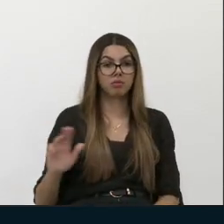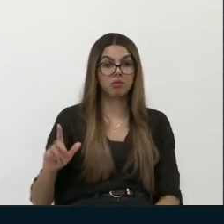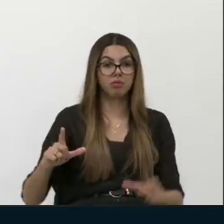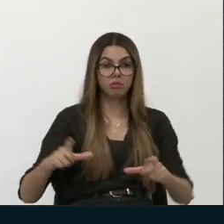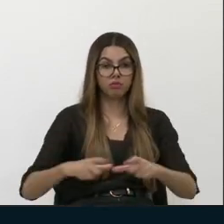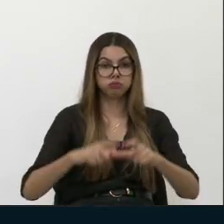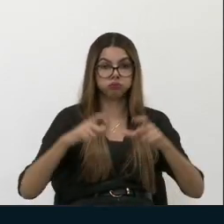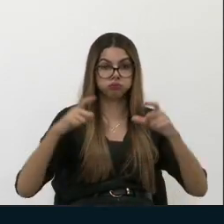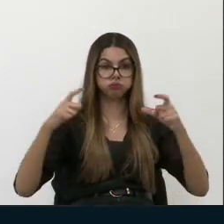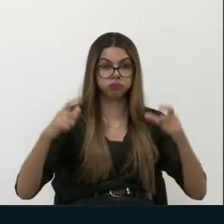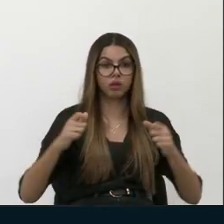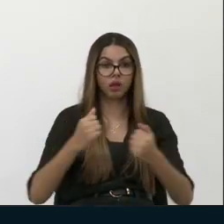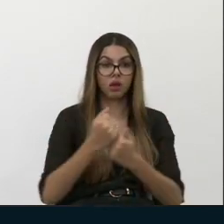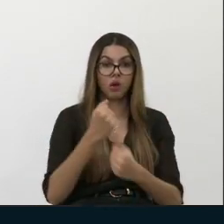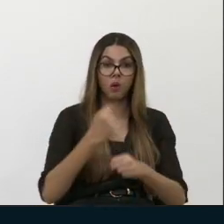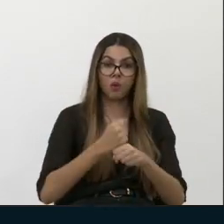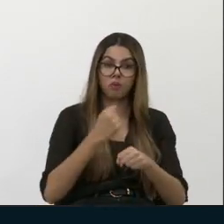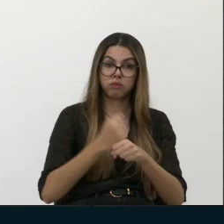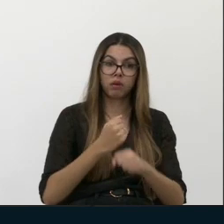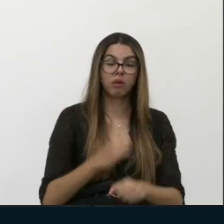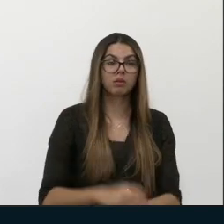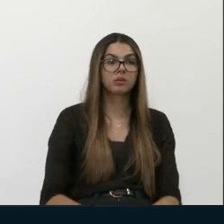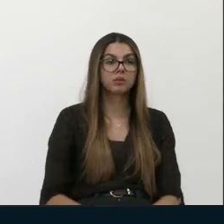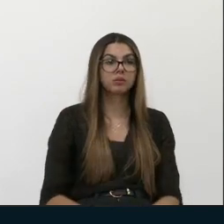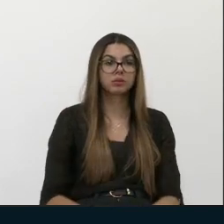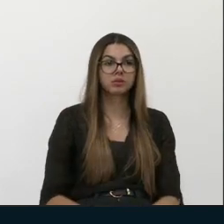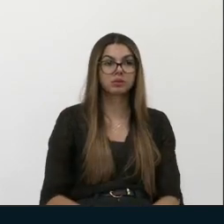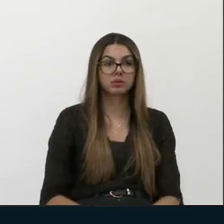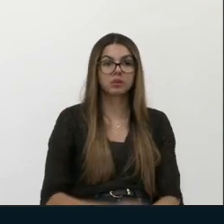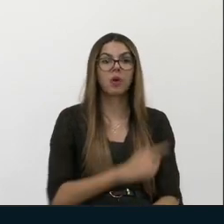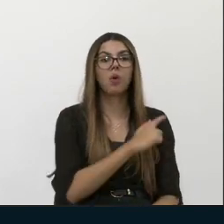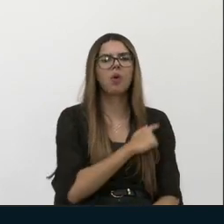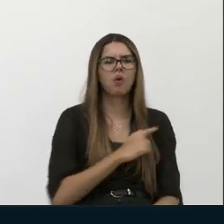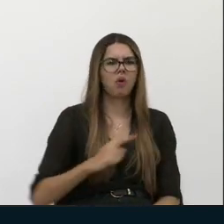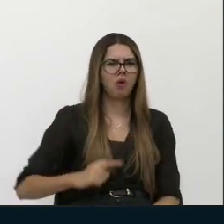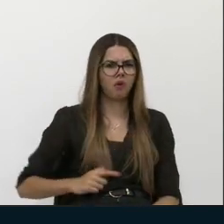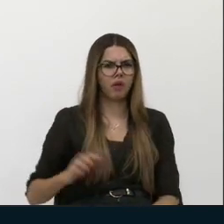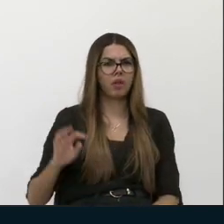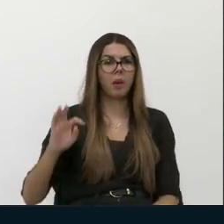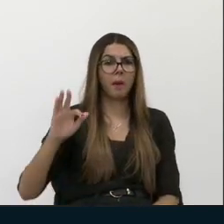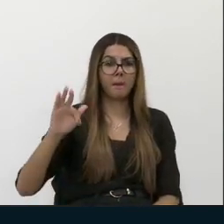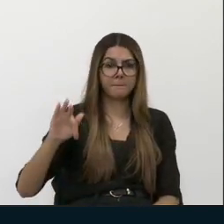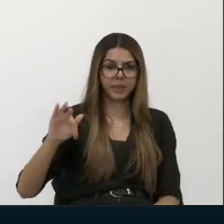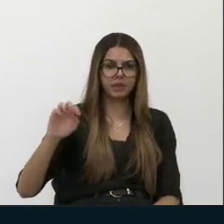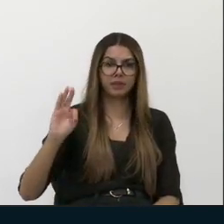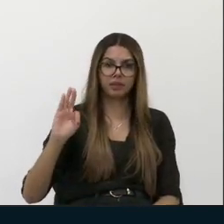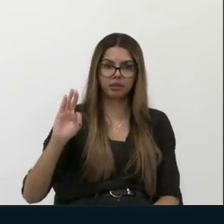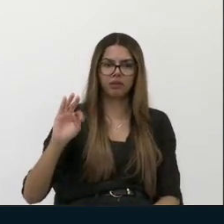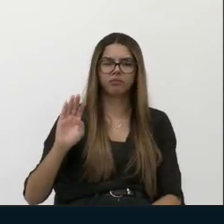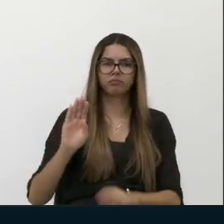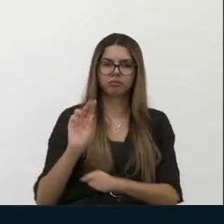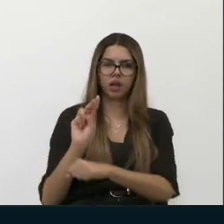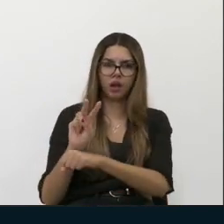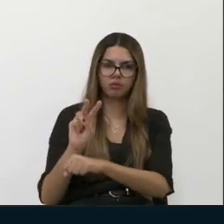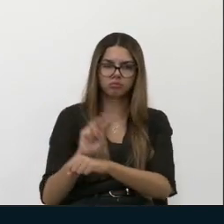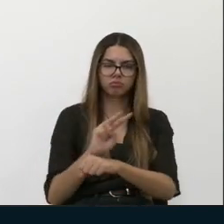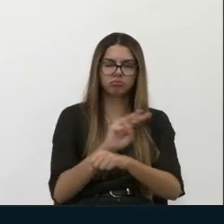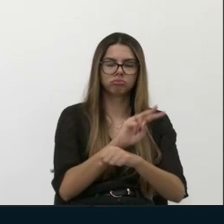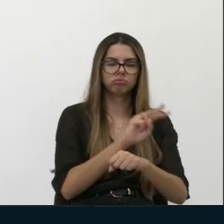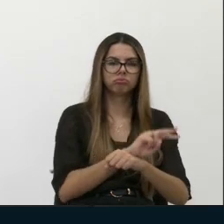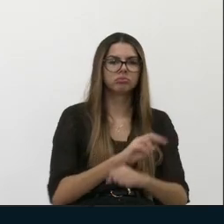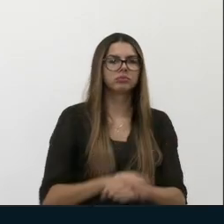aqui em Guarulhos, geralmente é nos governos do PT que acontece, que são várias obras